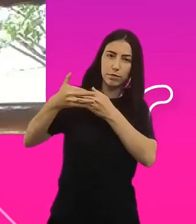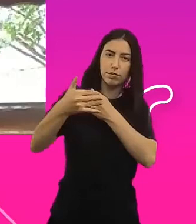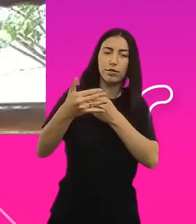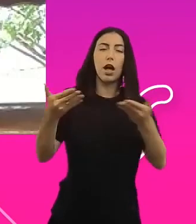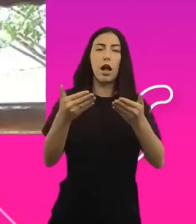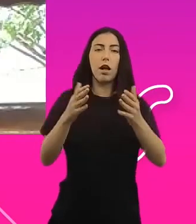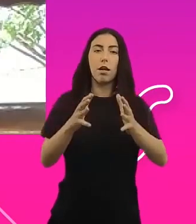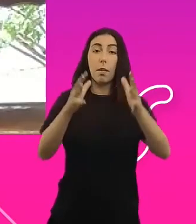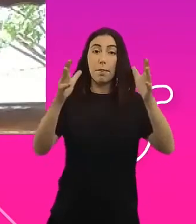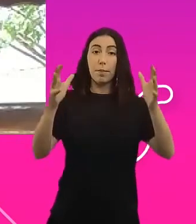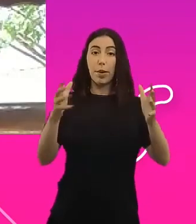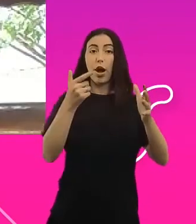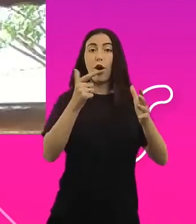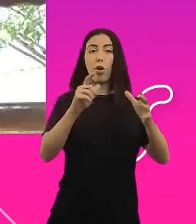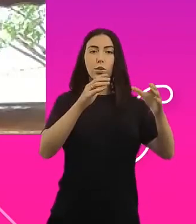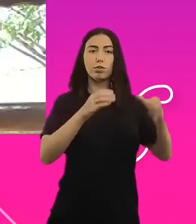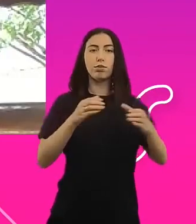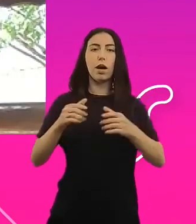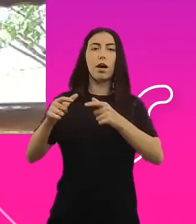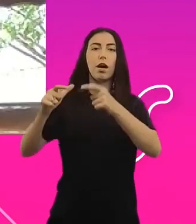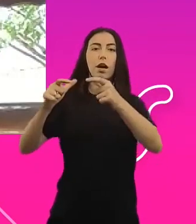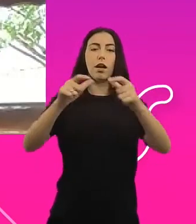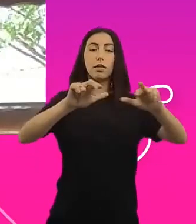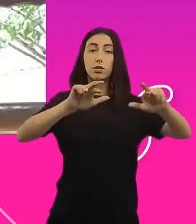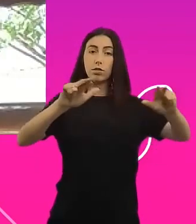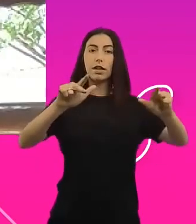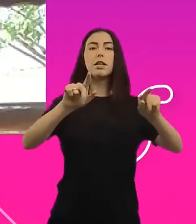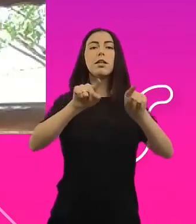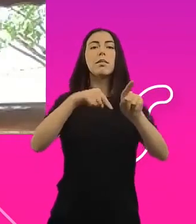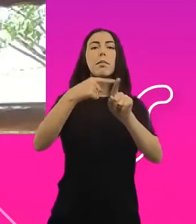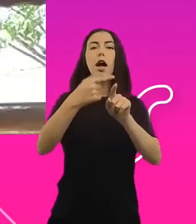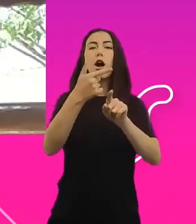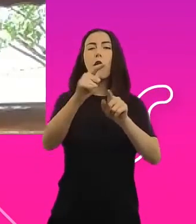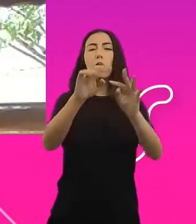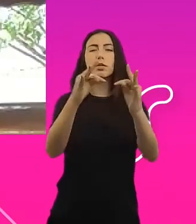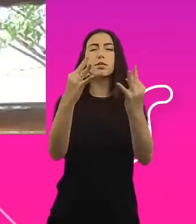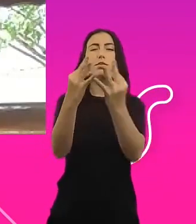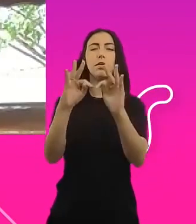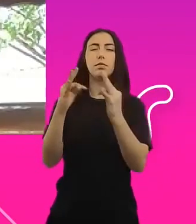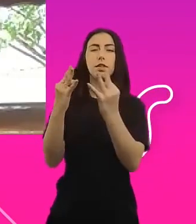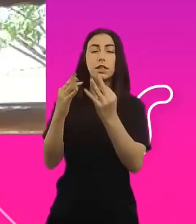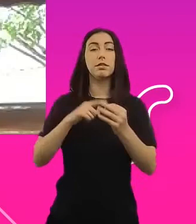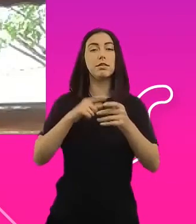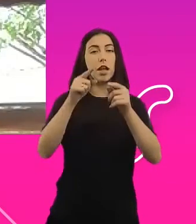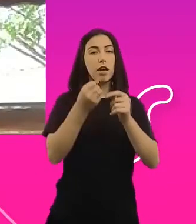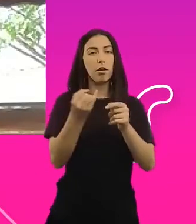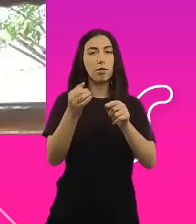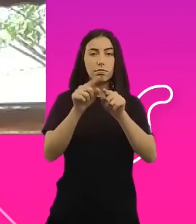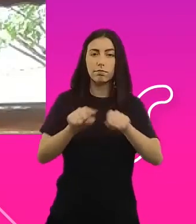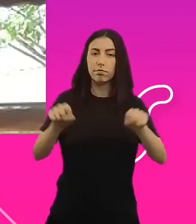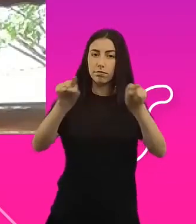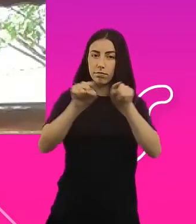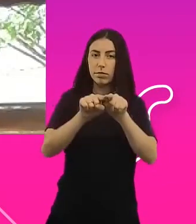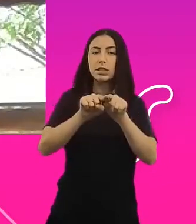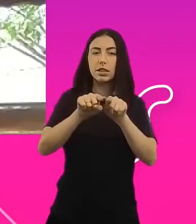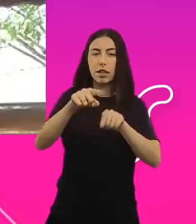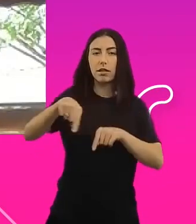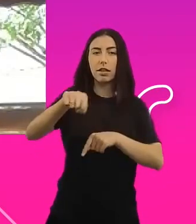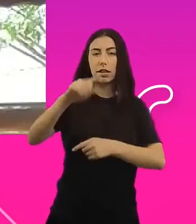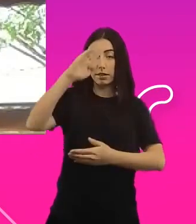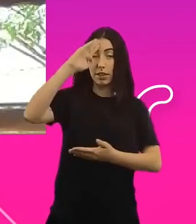outros lugares e outras famílias, tem conseguido também muitos parceiros que acreditam nesse modelo de